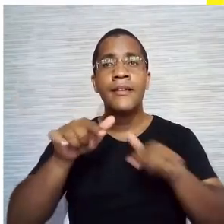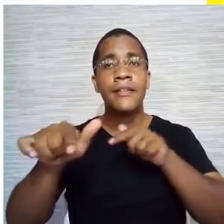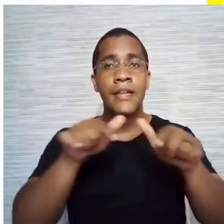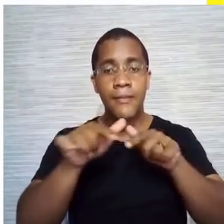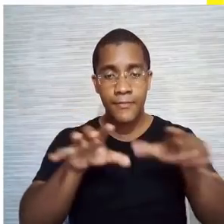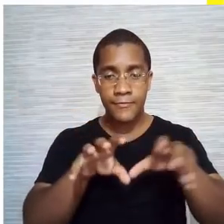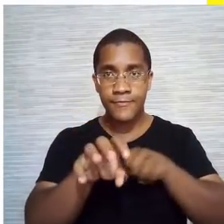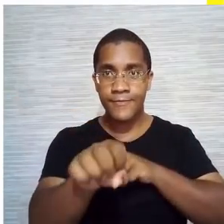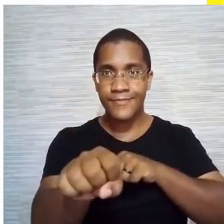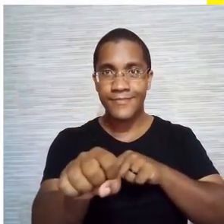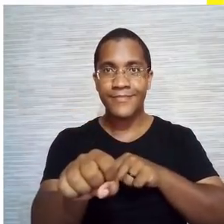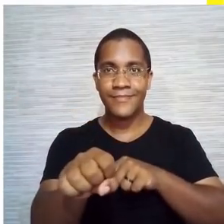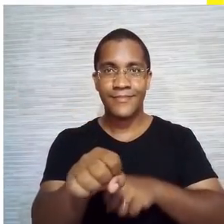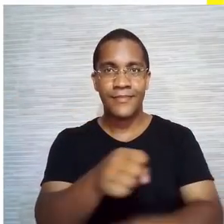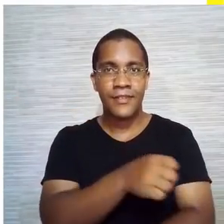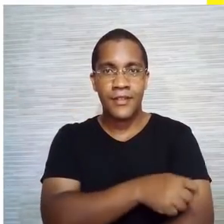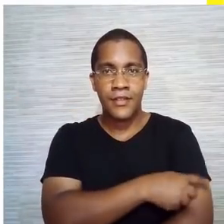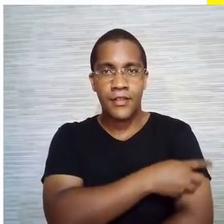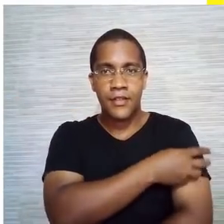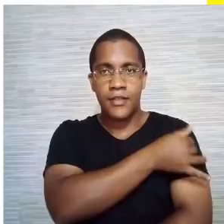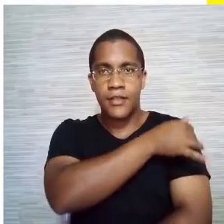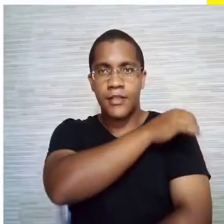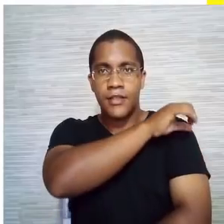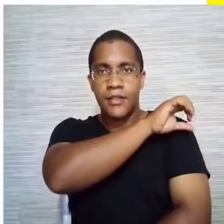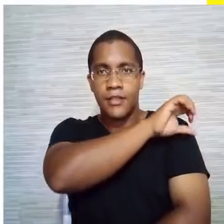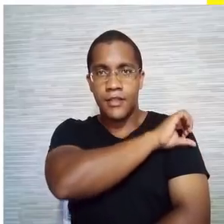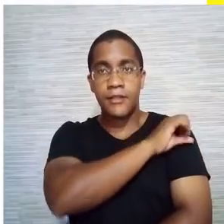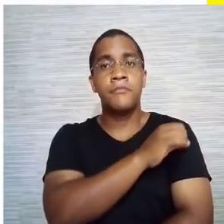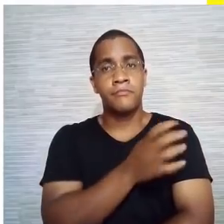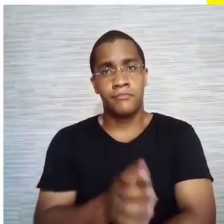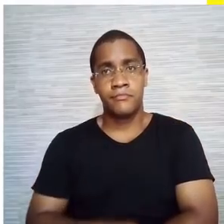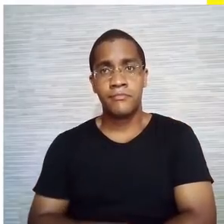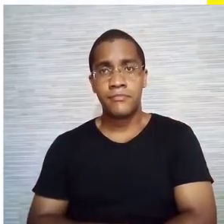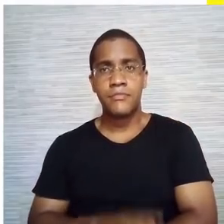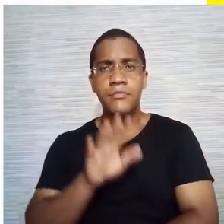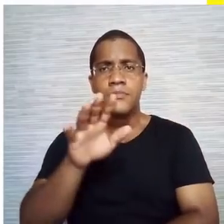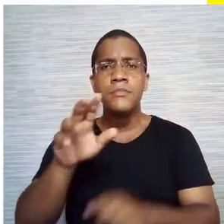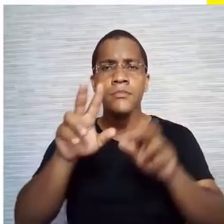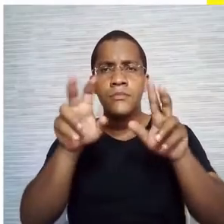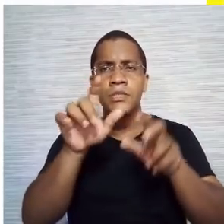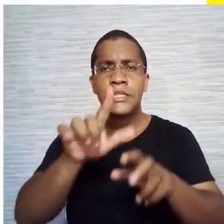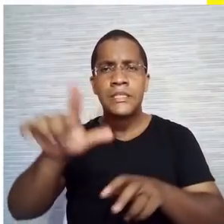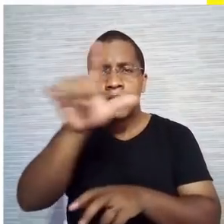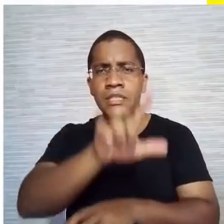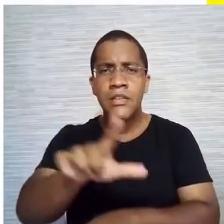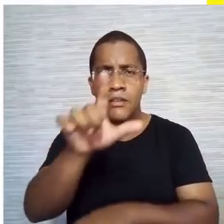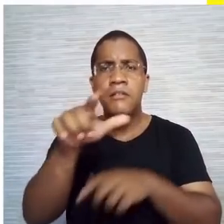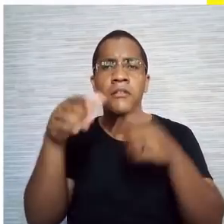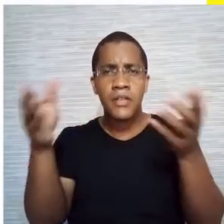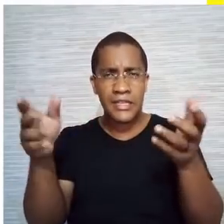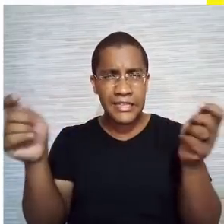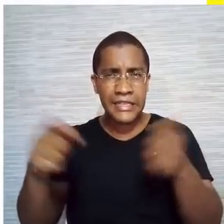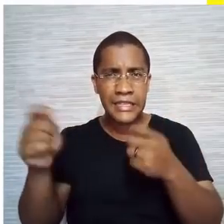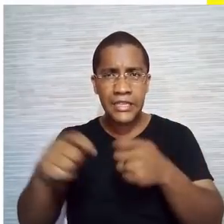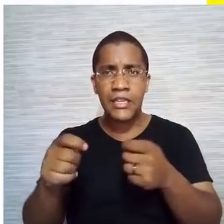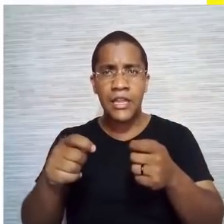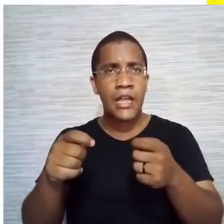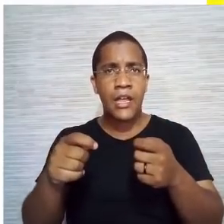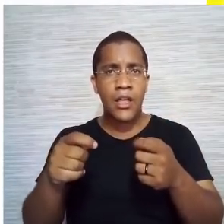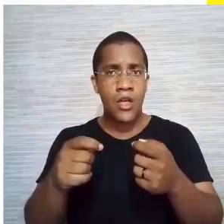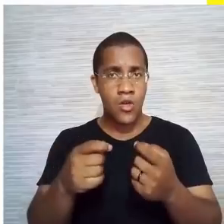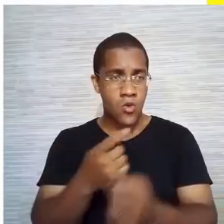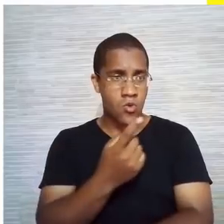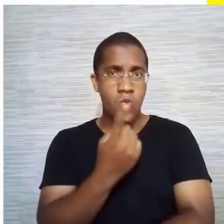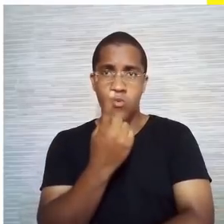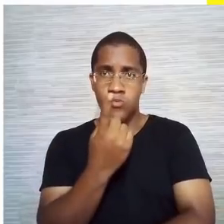fundamental. Uma observação que eu gostaria de destacar é o seguinte: a área literária podem ser empregados em todos os